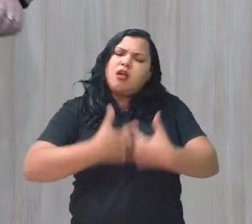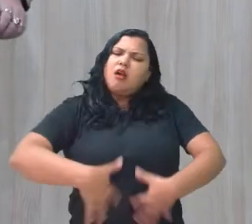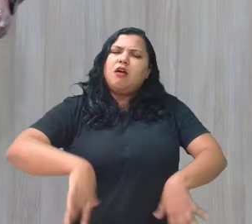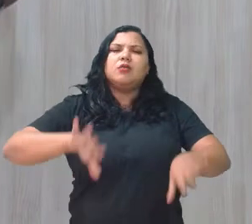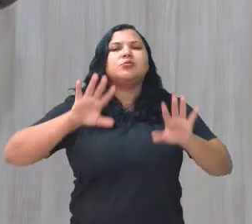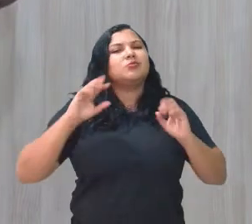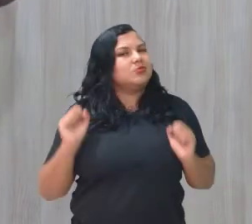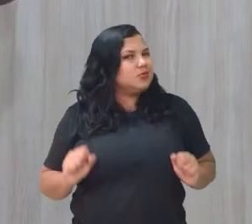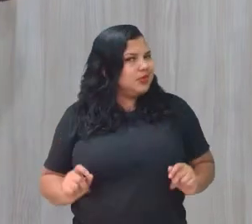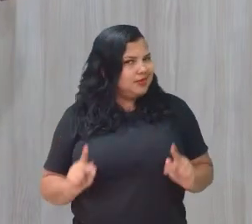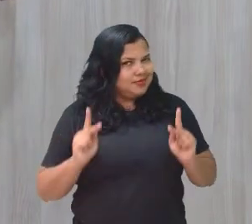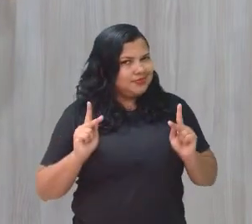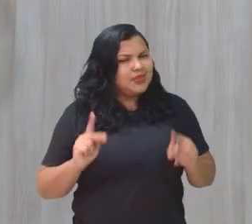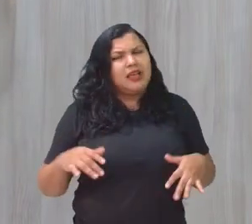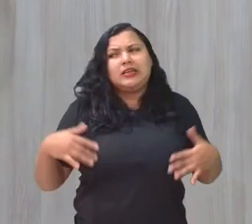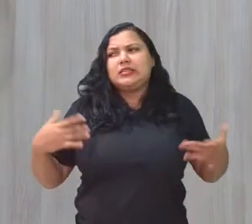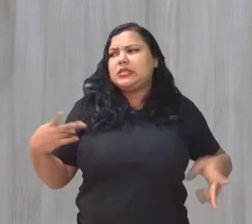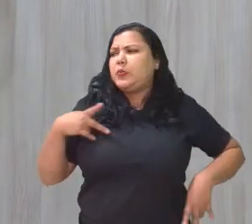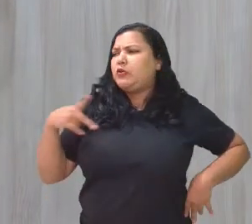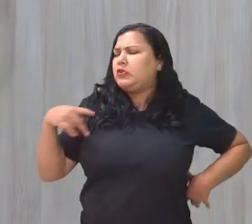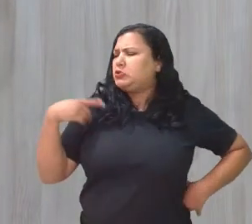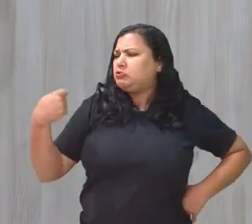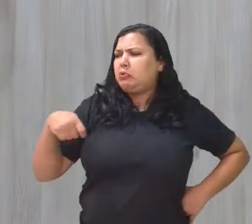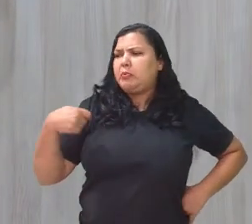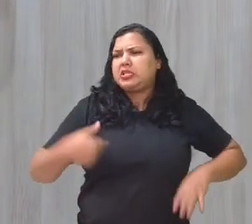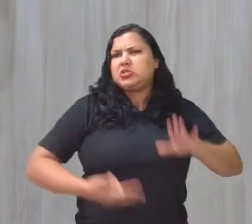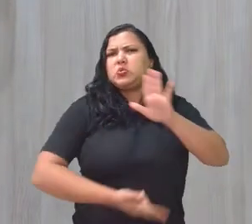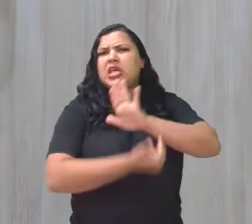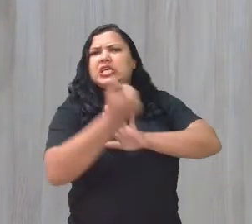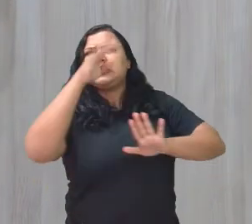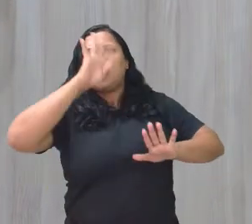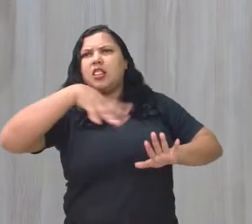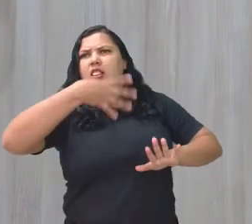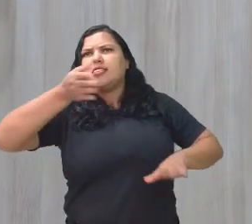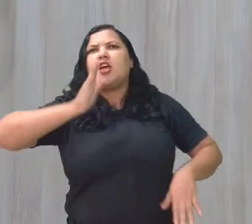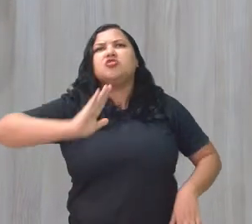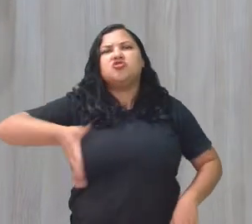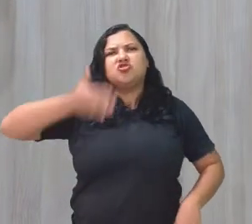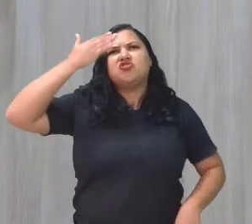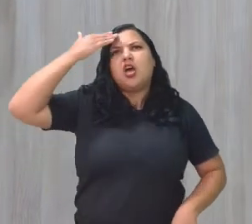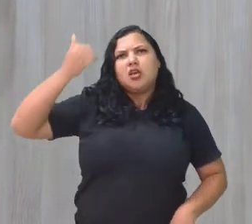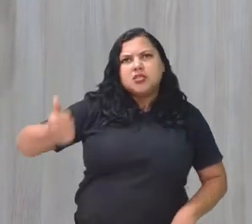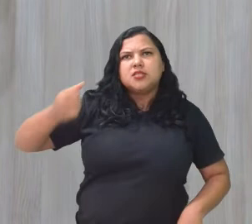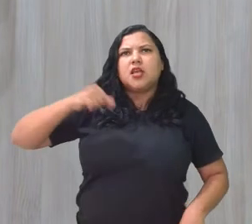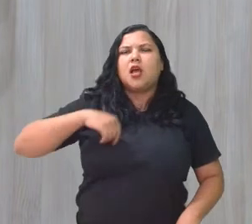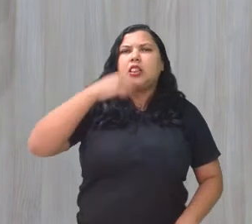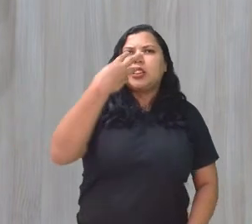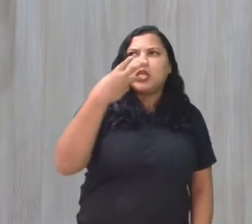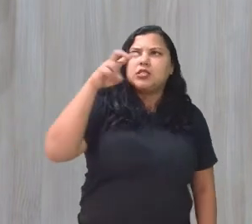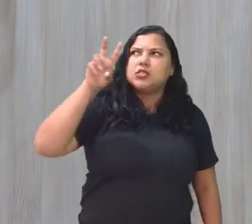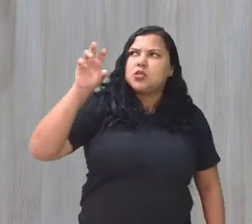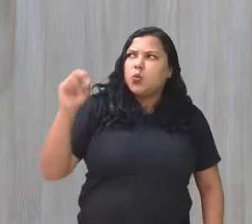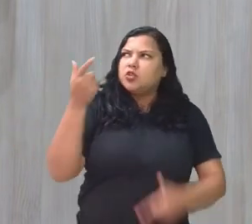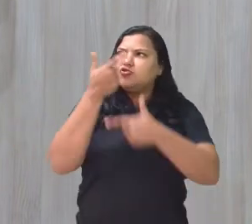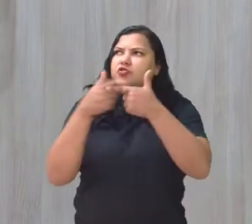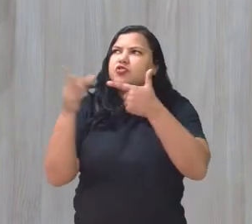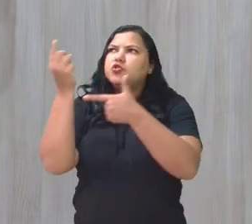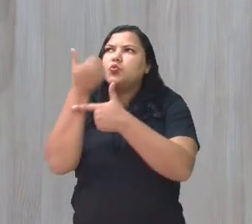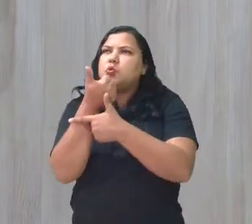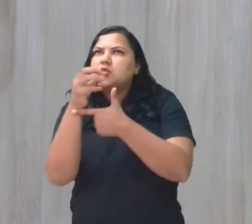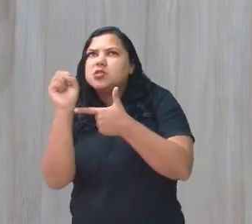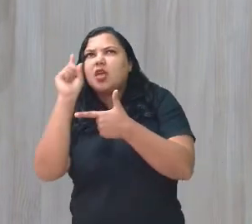algumas coisas de lado. Ah, professor, não preciso mais desenhar malha, porque eu já tenho na cabeça que 350 dividido por